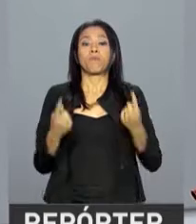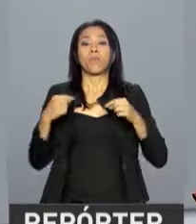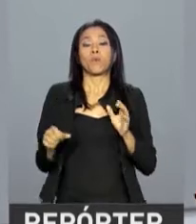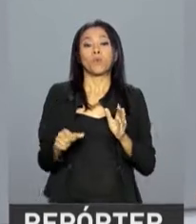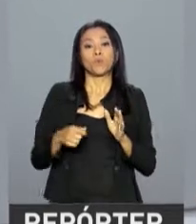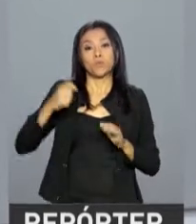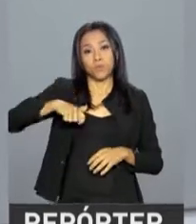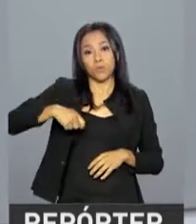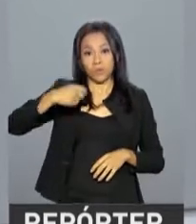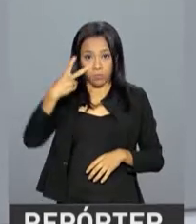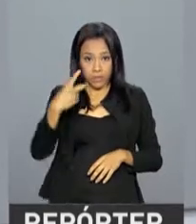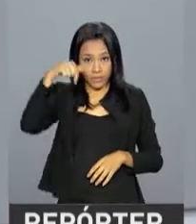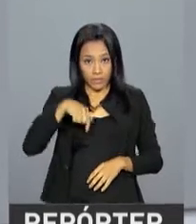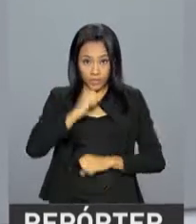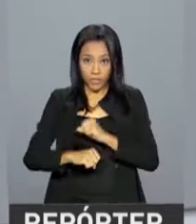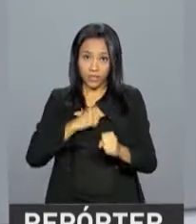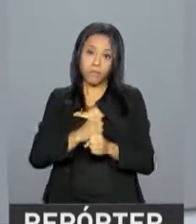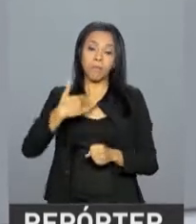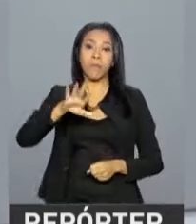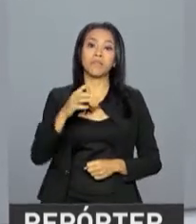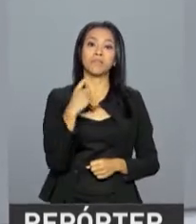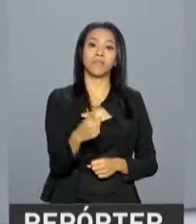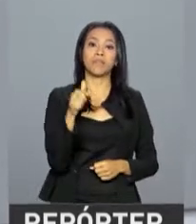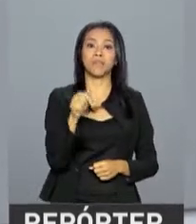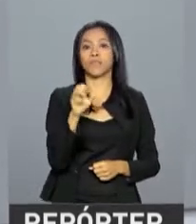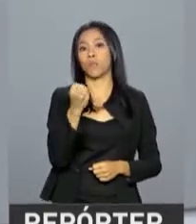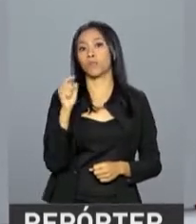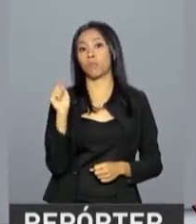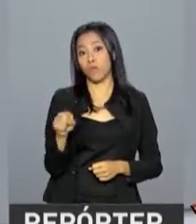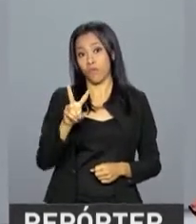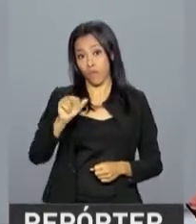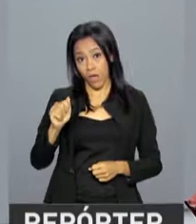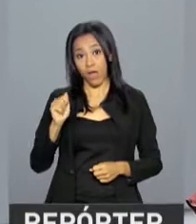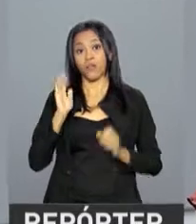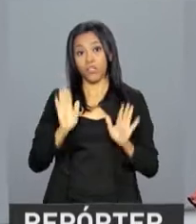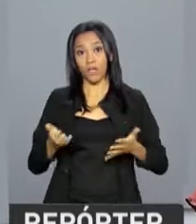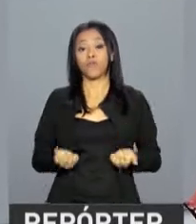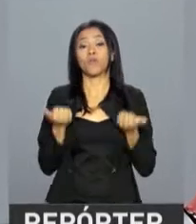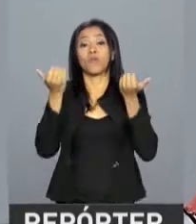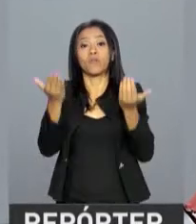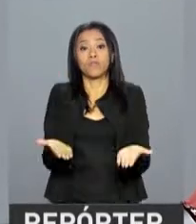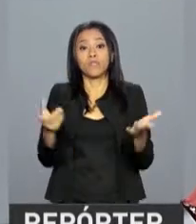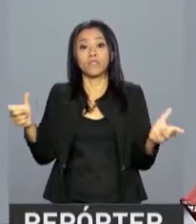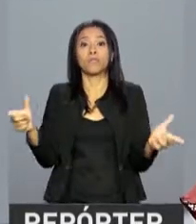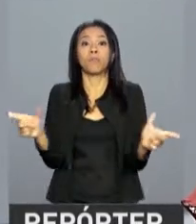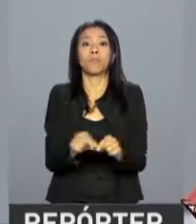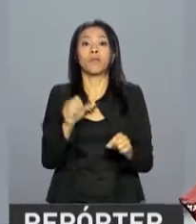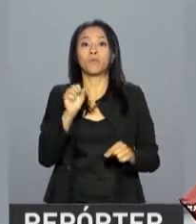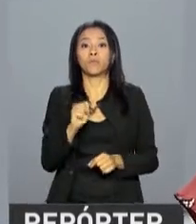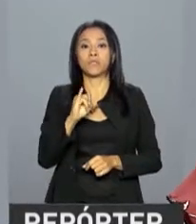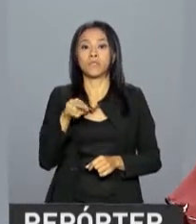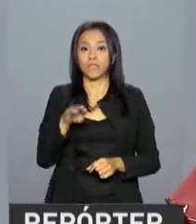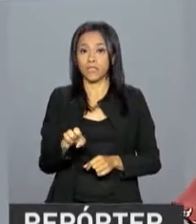deste ano mais de 178 mil vagas de emprego foram oferecidas pelo sistema nacional de emprego o sine é uma